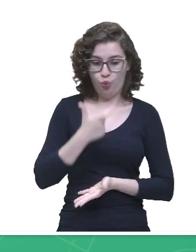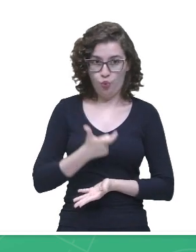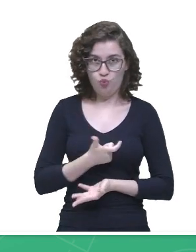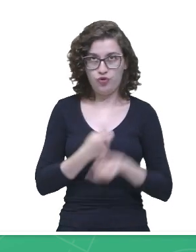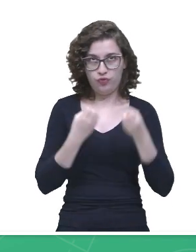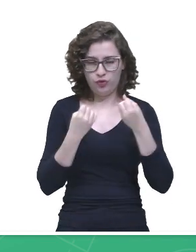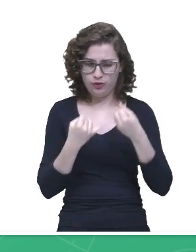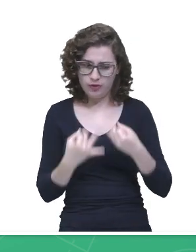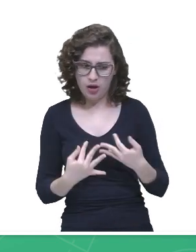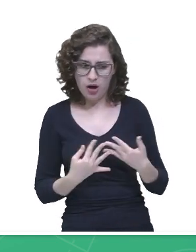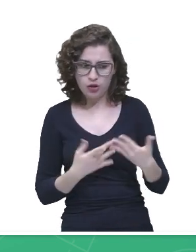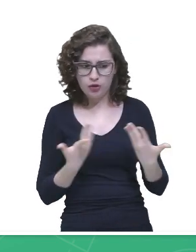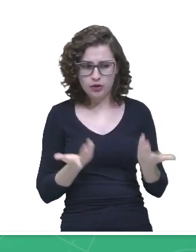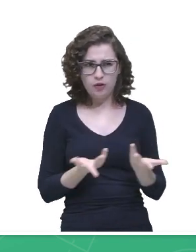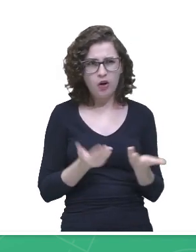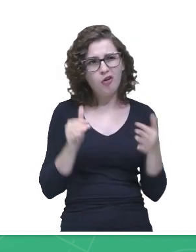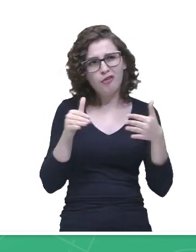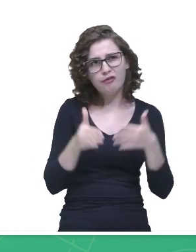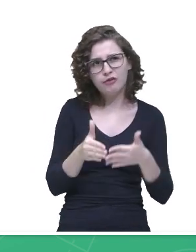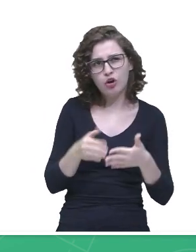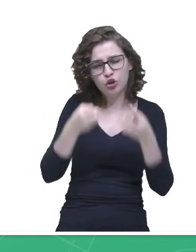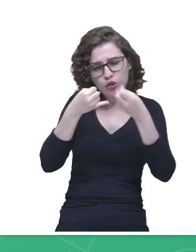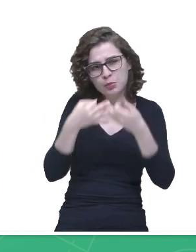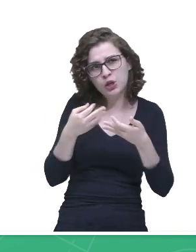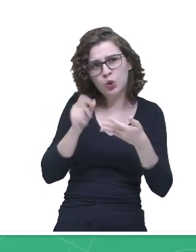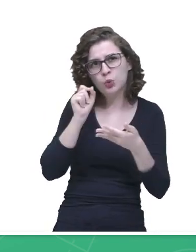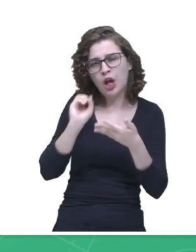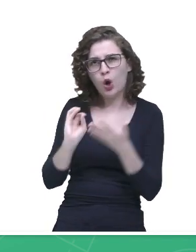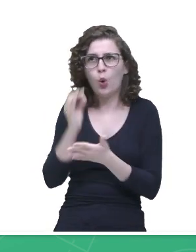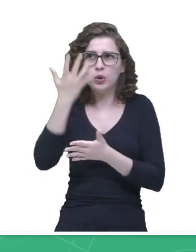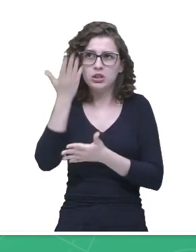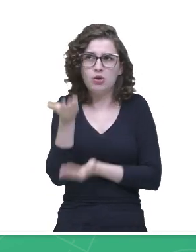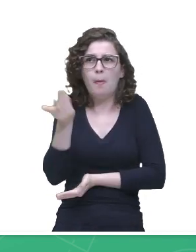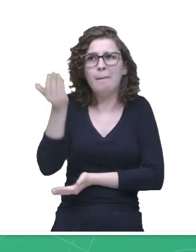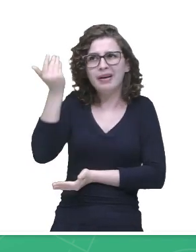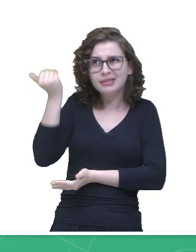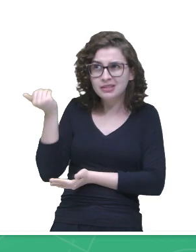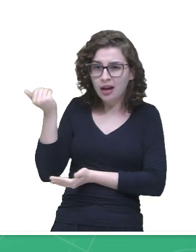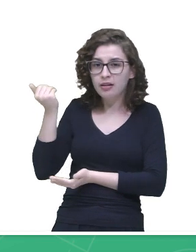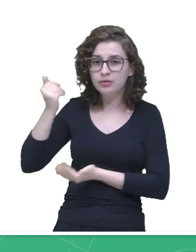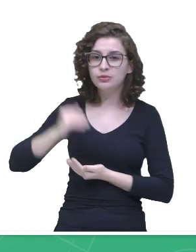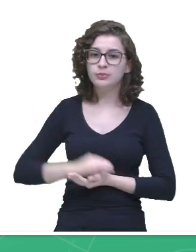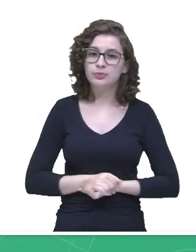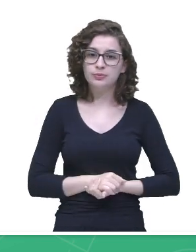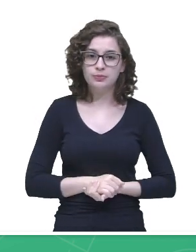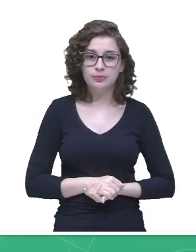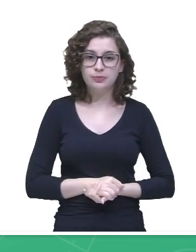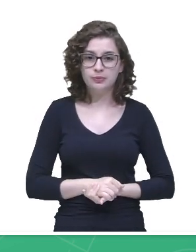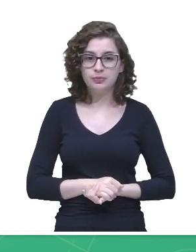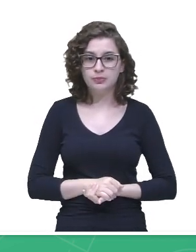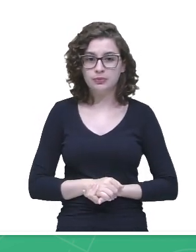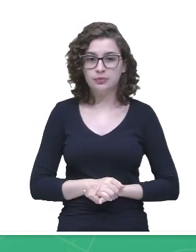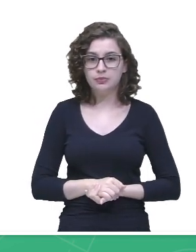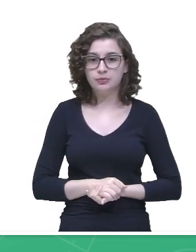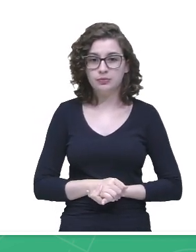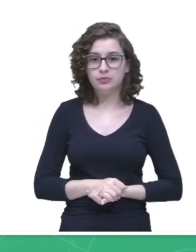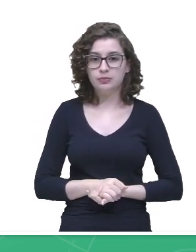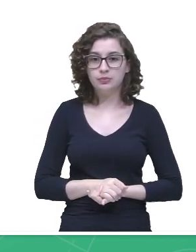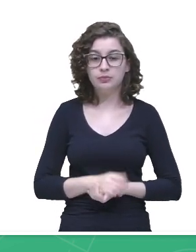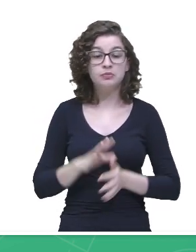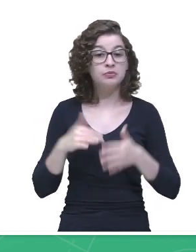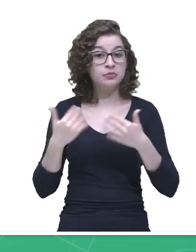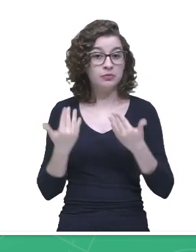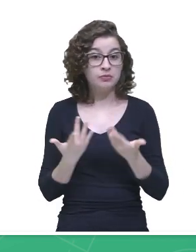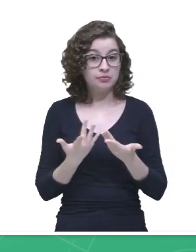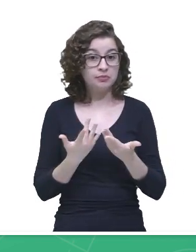ok? E existe uma relação na zona temporal que tem um encontro, né,